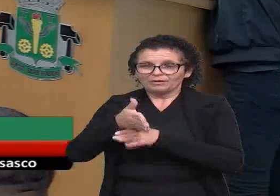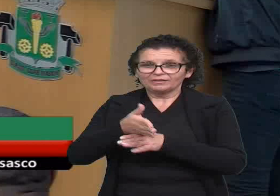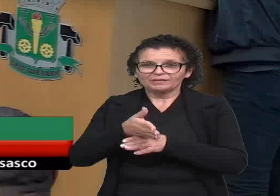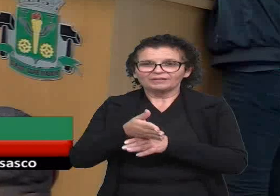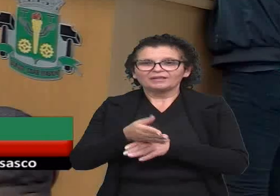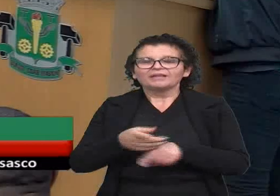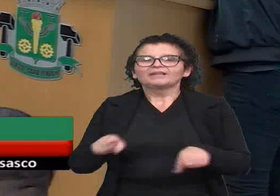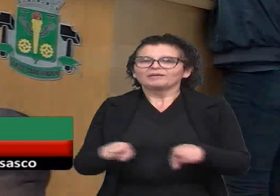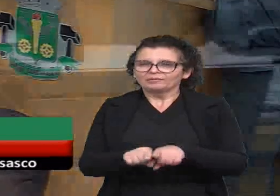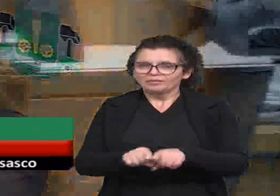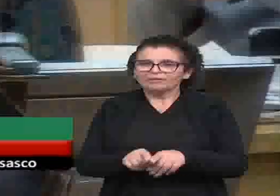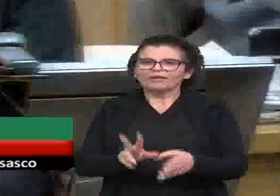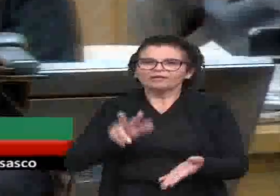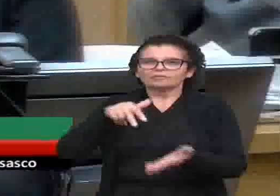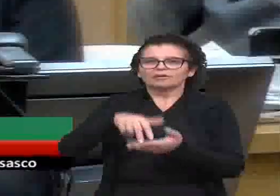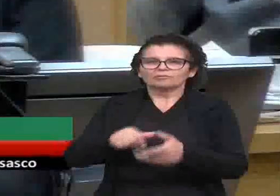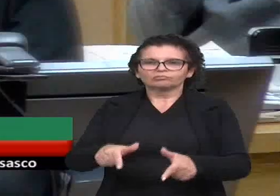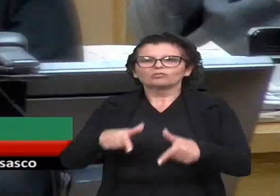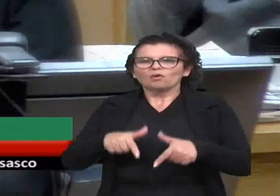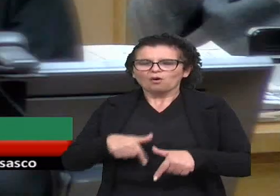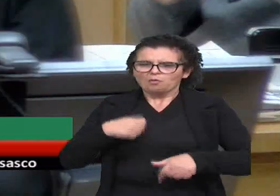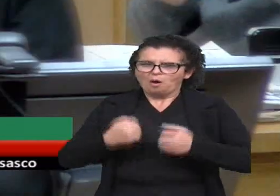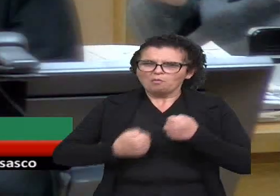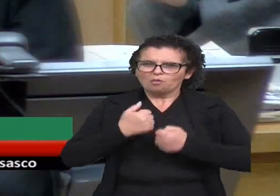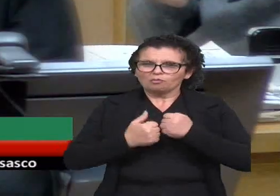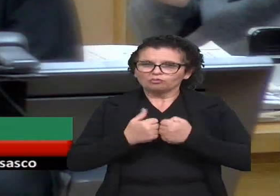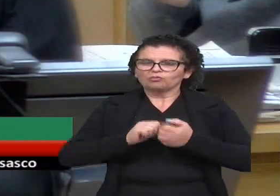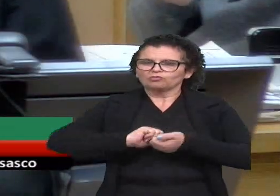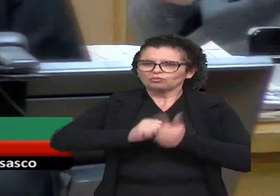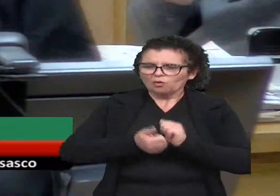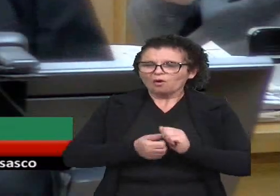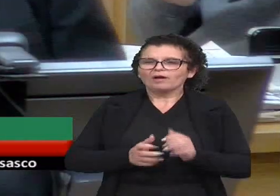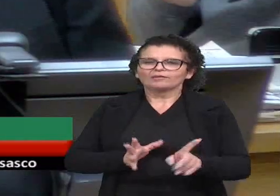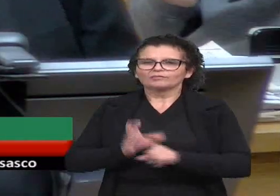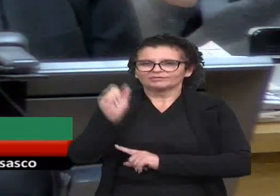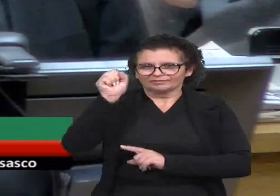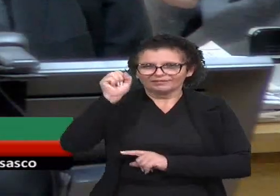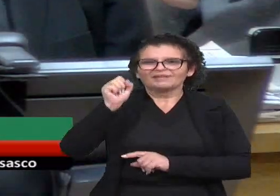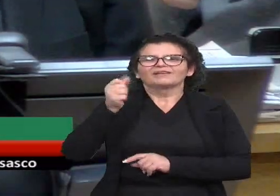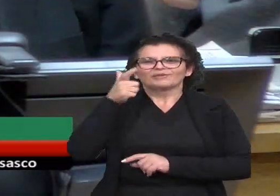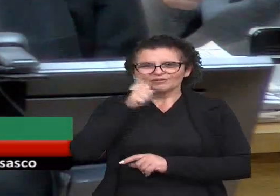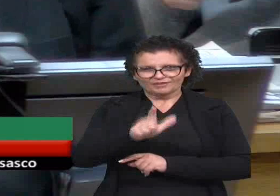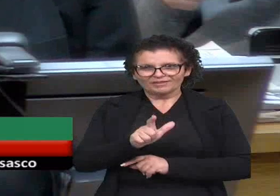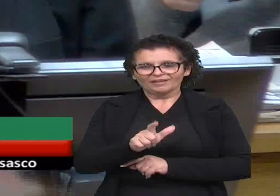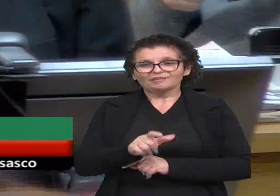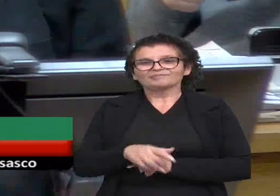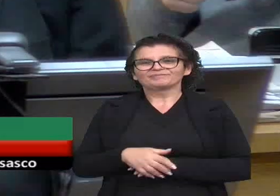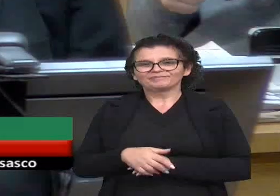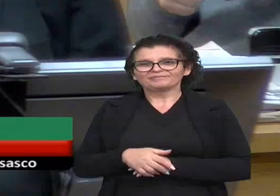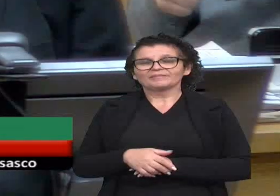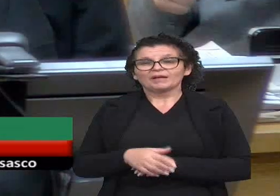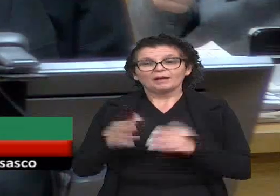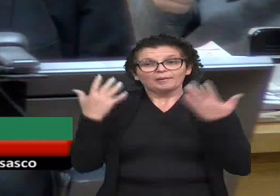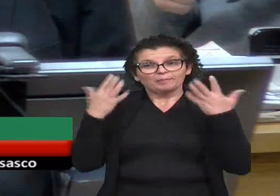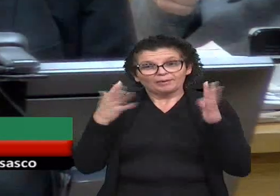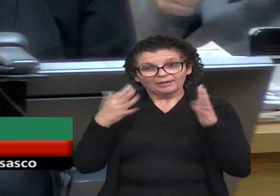titular, e foi titular. Português segurou e foram campeão. Então, parabéns a todos e parabéns ao prefeito por,